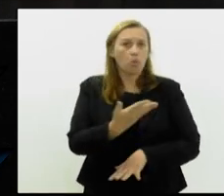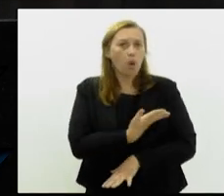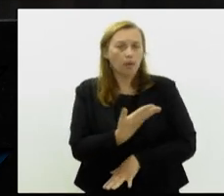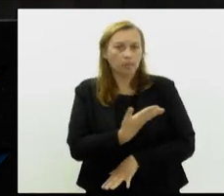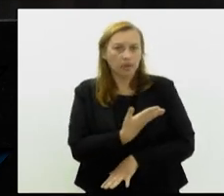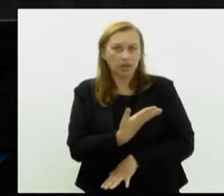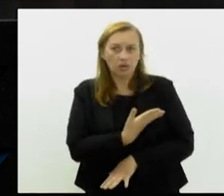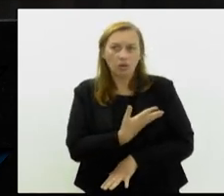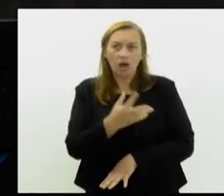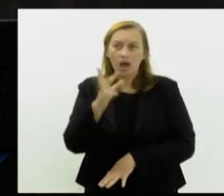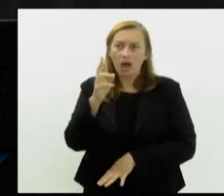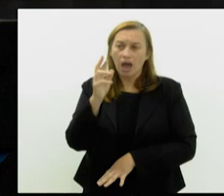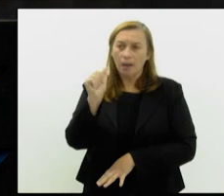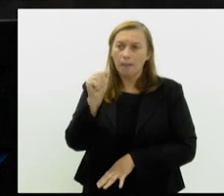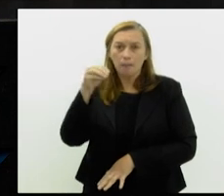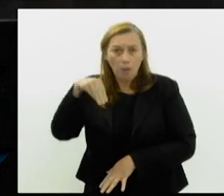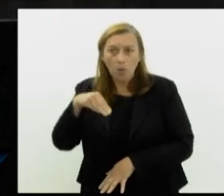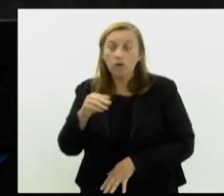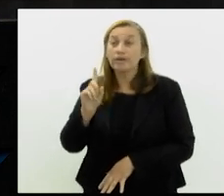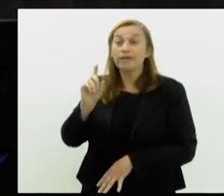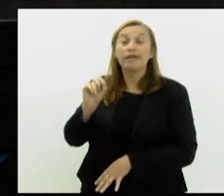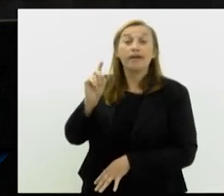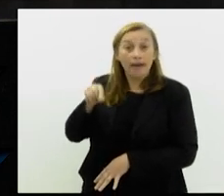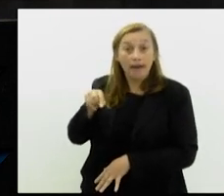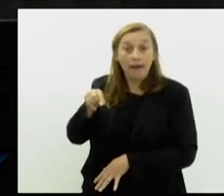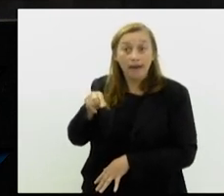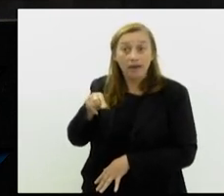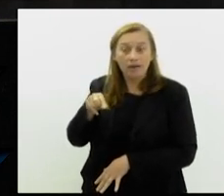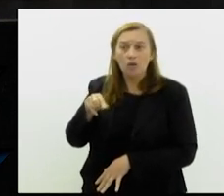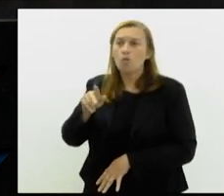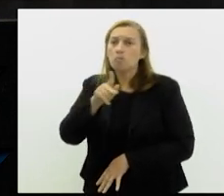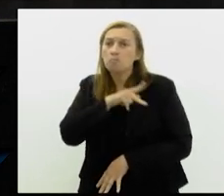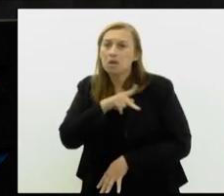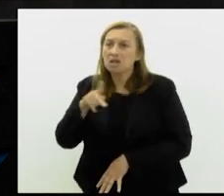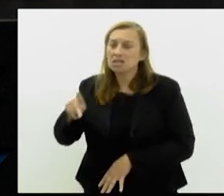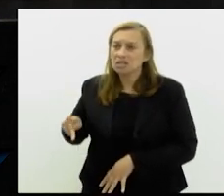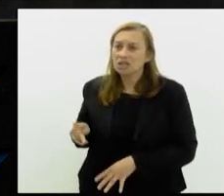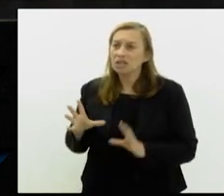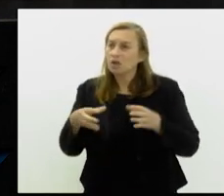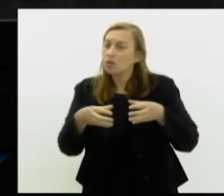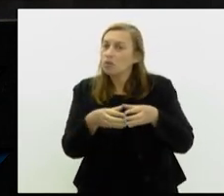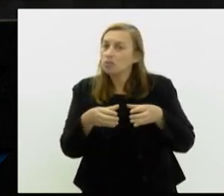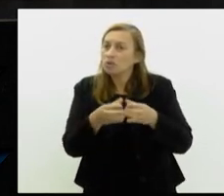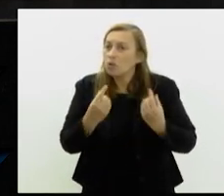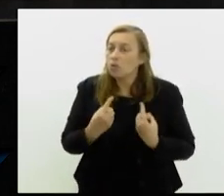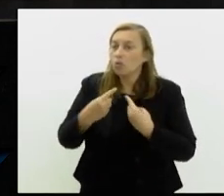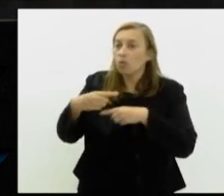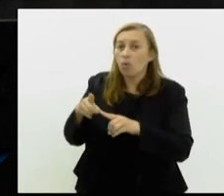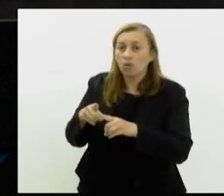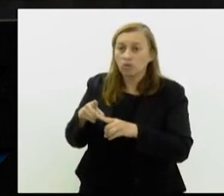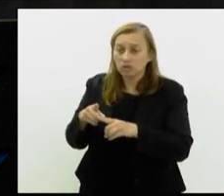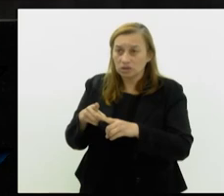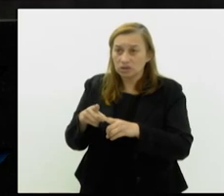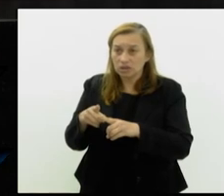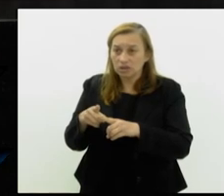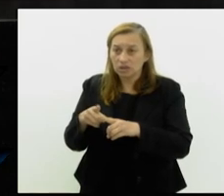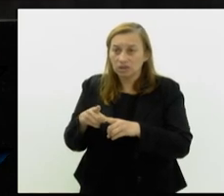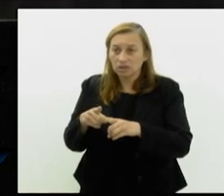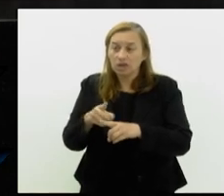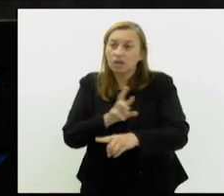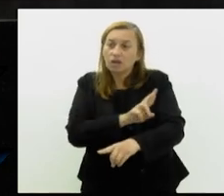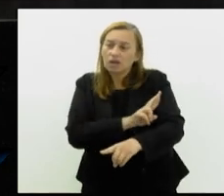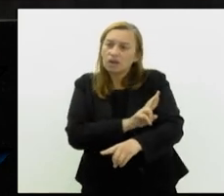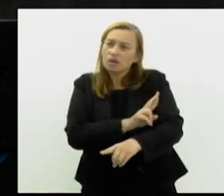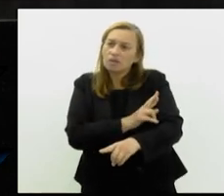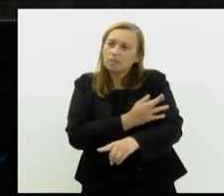que é o presidente da Comissão de combate à intolerância da Ordem dos Advogados do